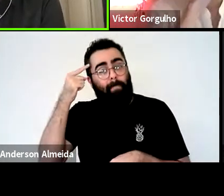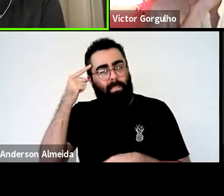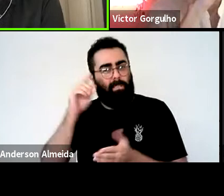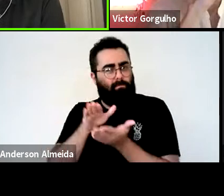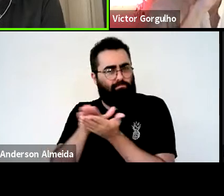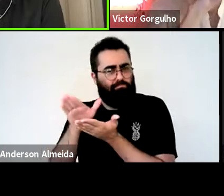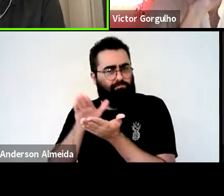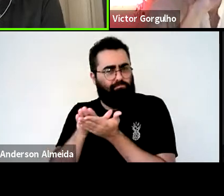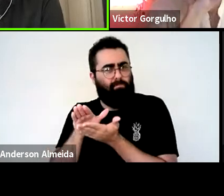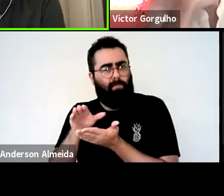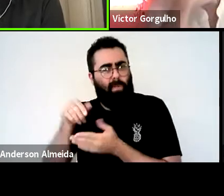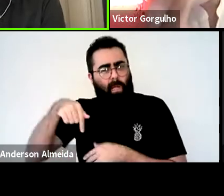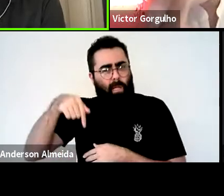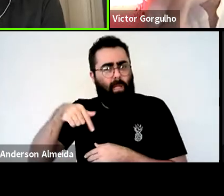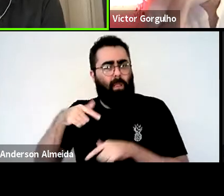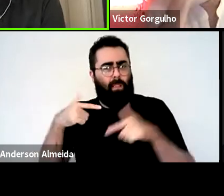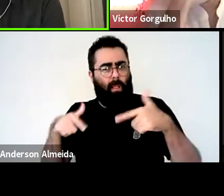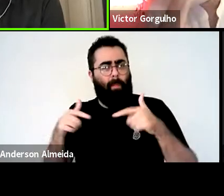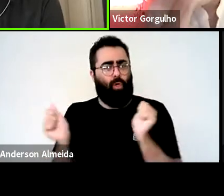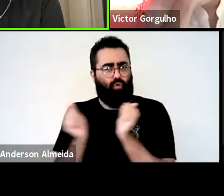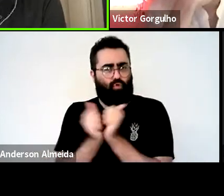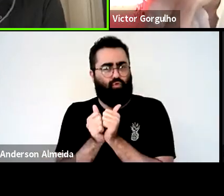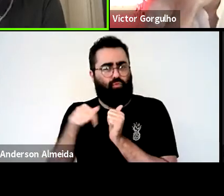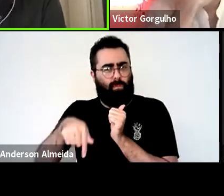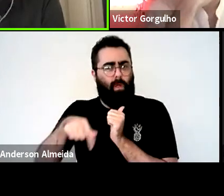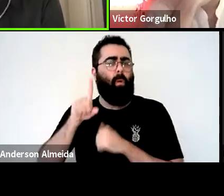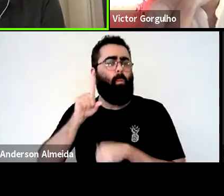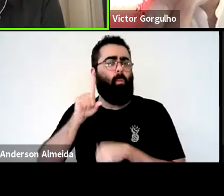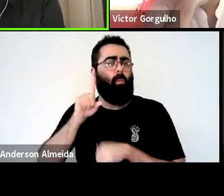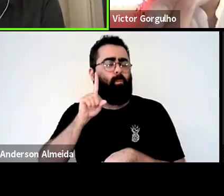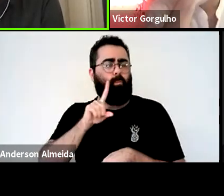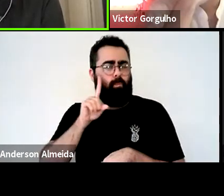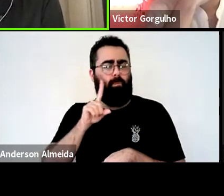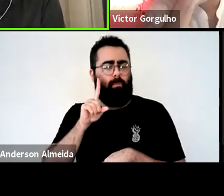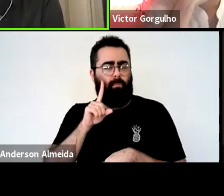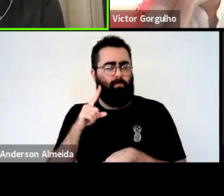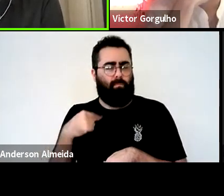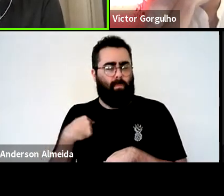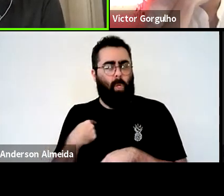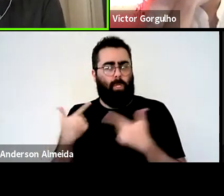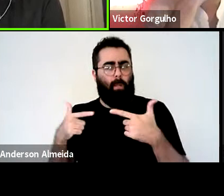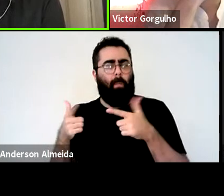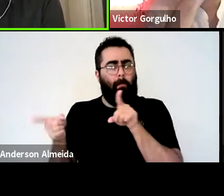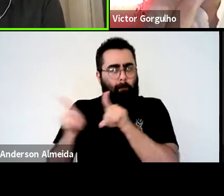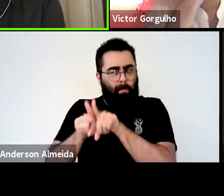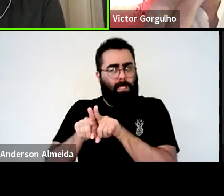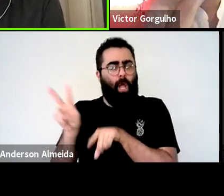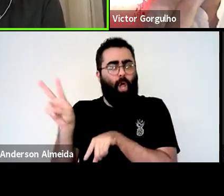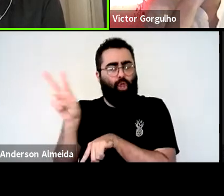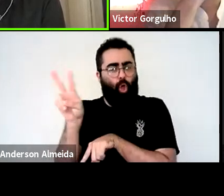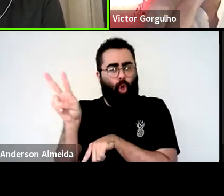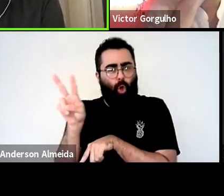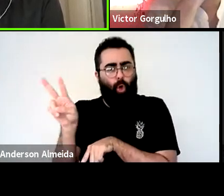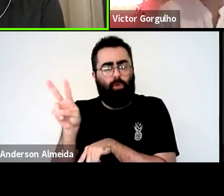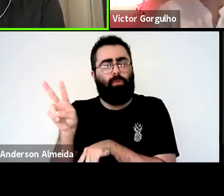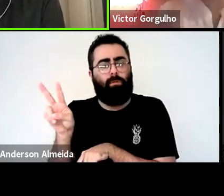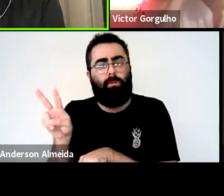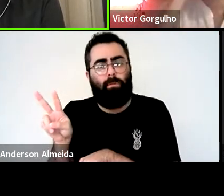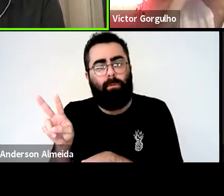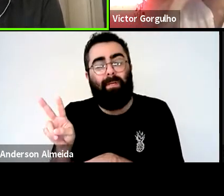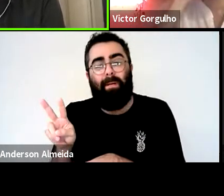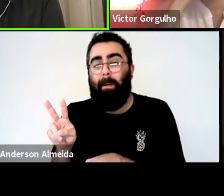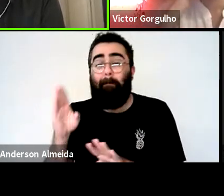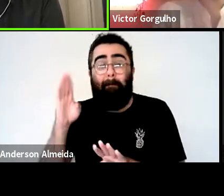quais eu tenho vindo a trabalhar, no sentido de pensar junto, principalmente no meu último